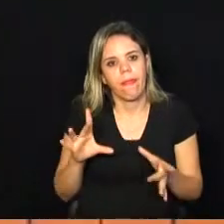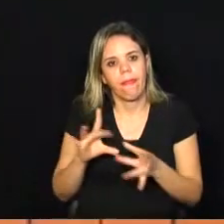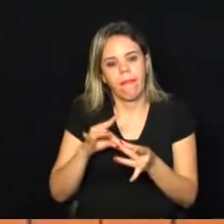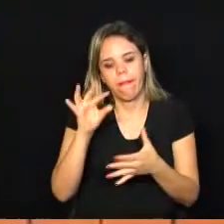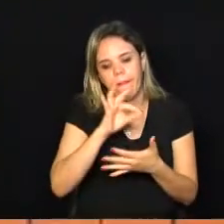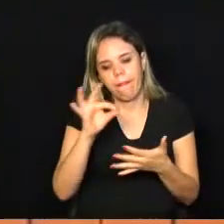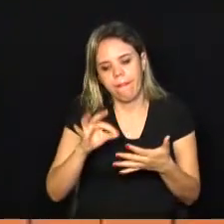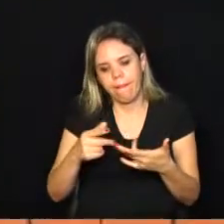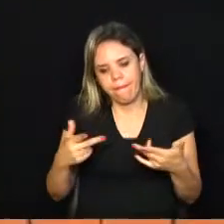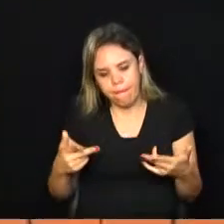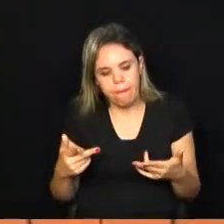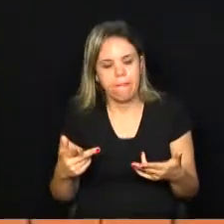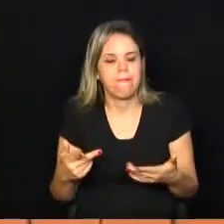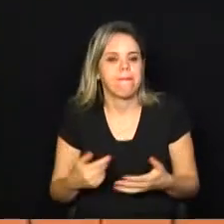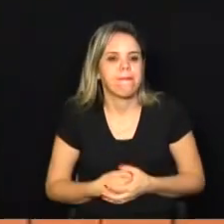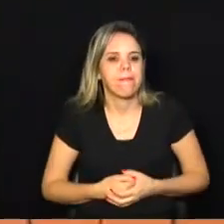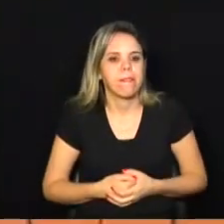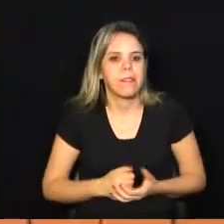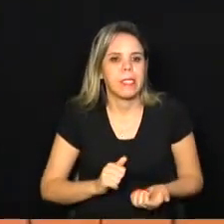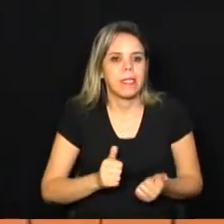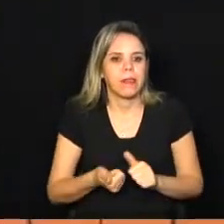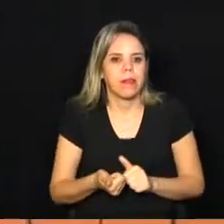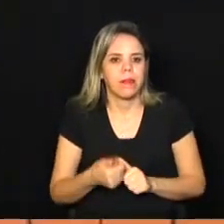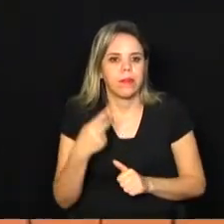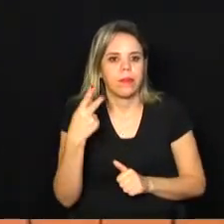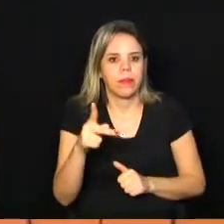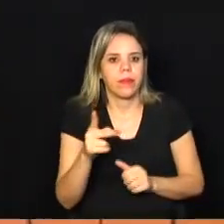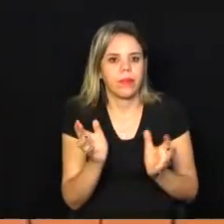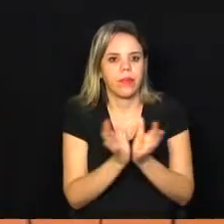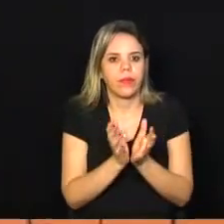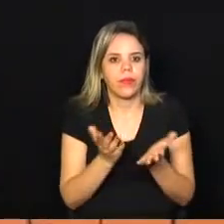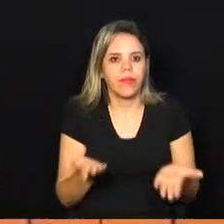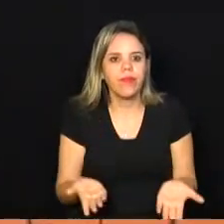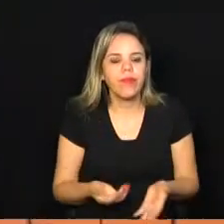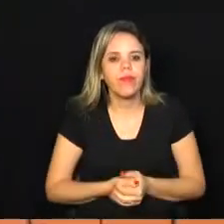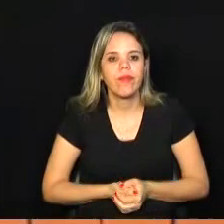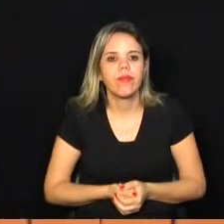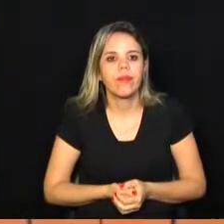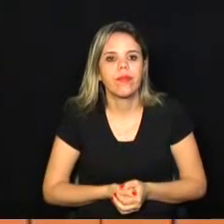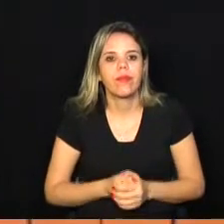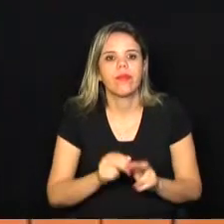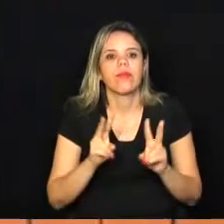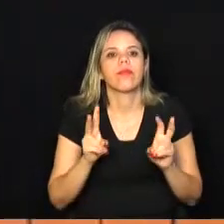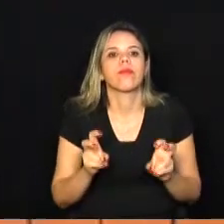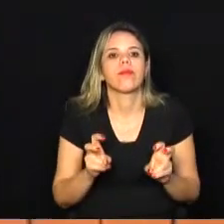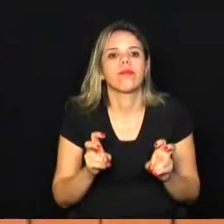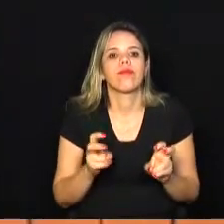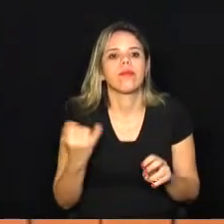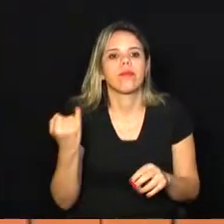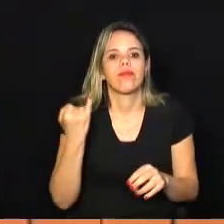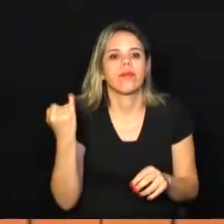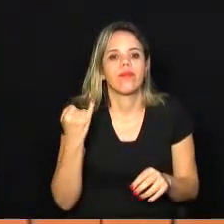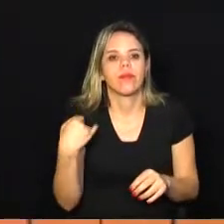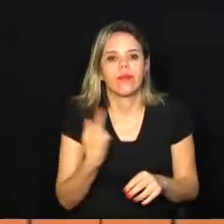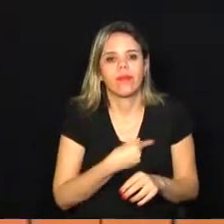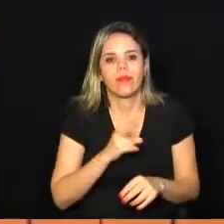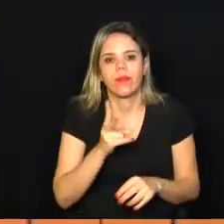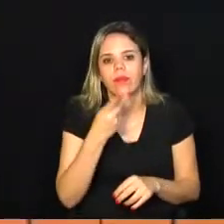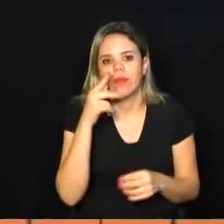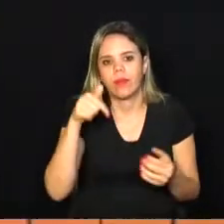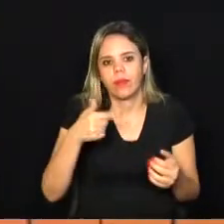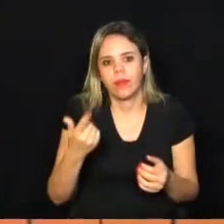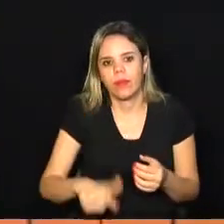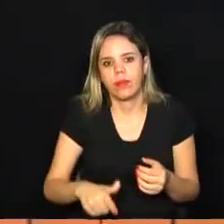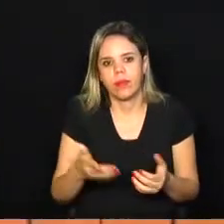conjunto, né, em torno de um atleta, da sua comissão. Então, é um assunto bastante importante que nós vamos abordar